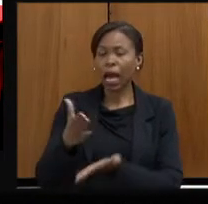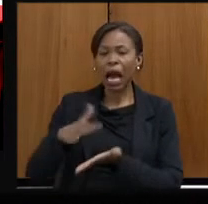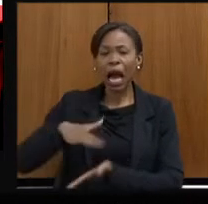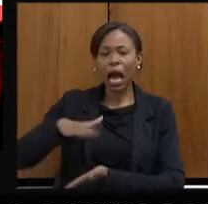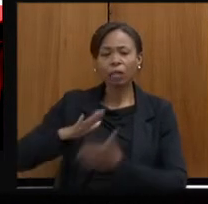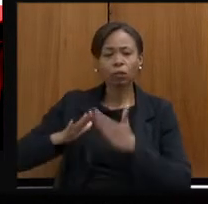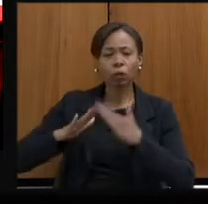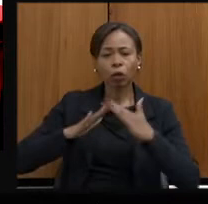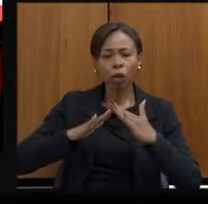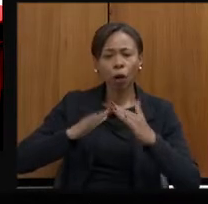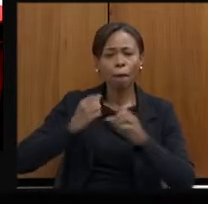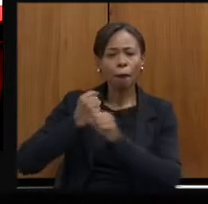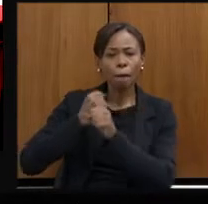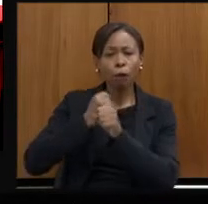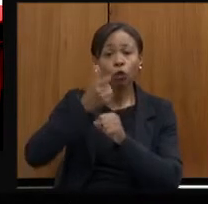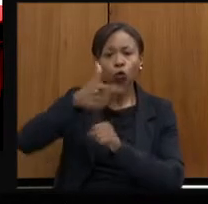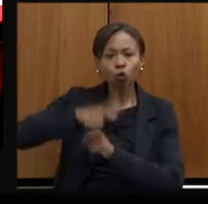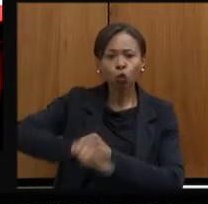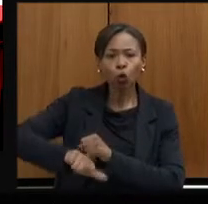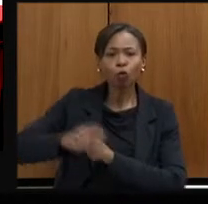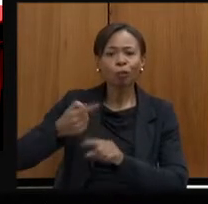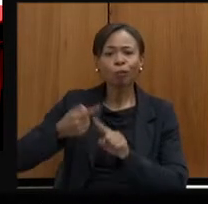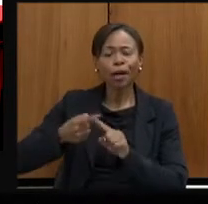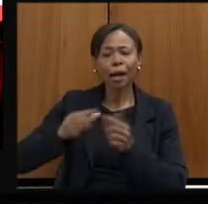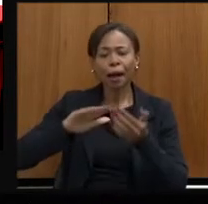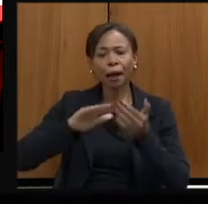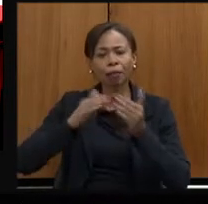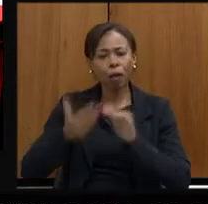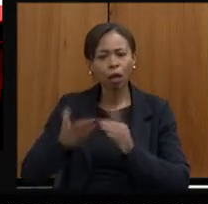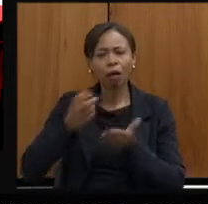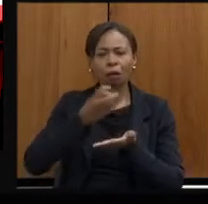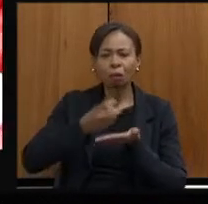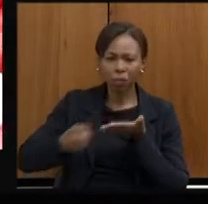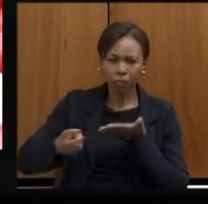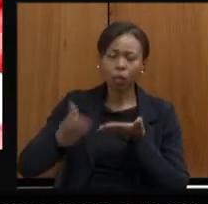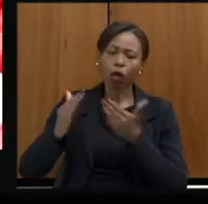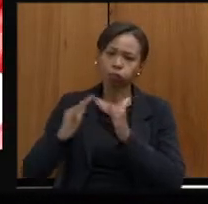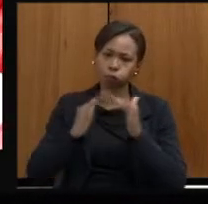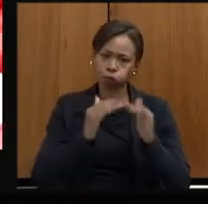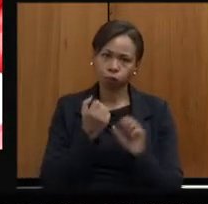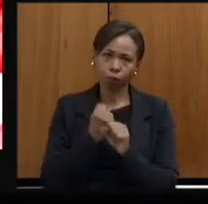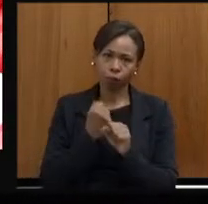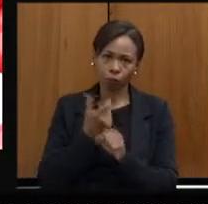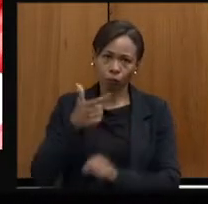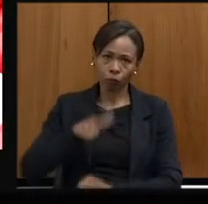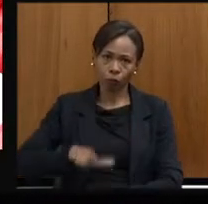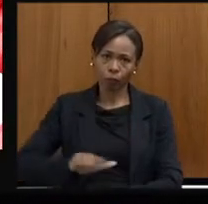das casas desses desabrigados e desalojados. Isso foi...